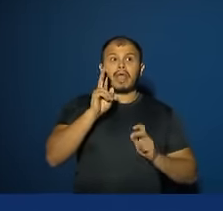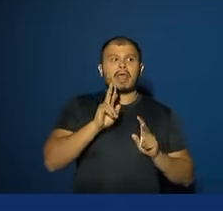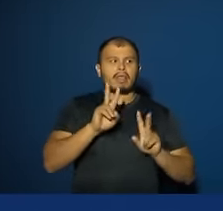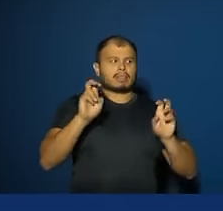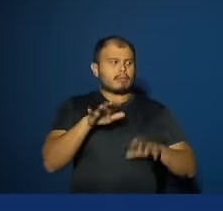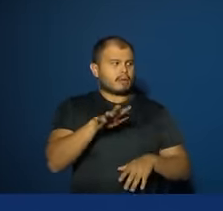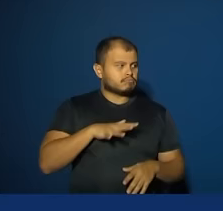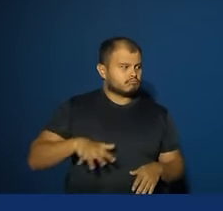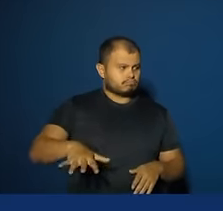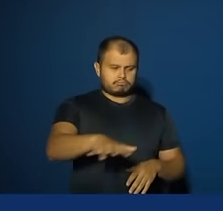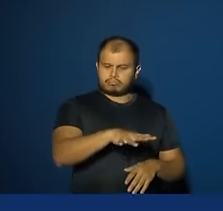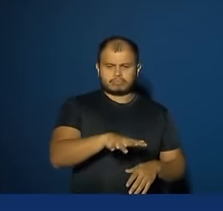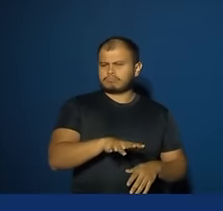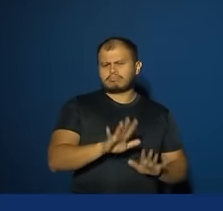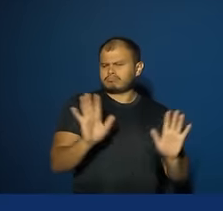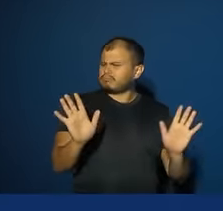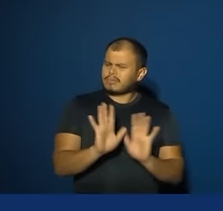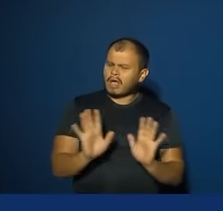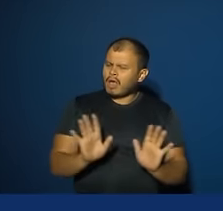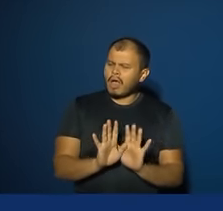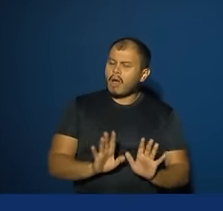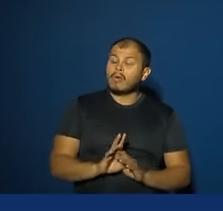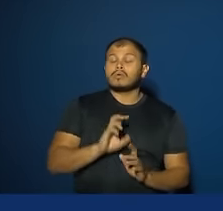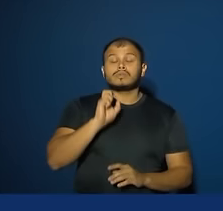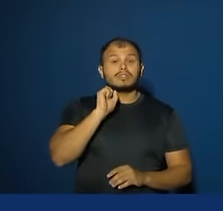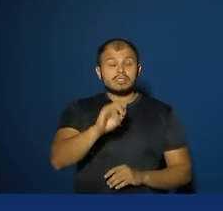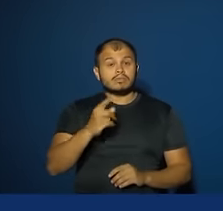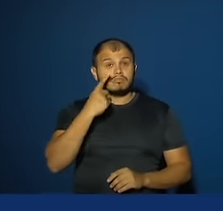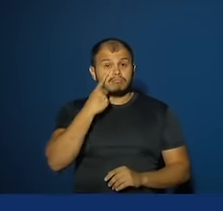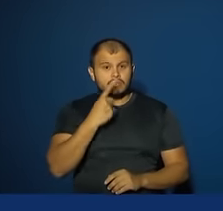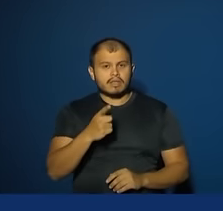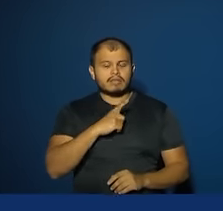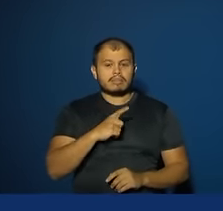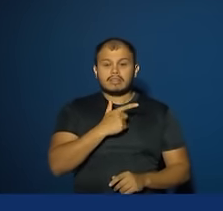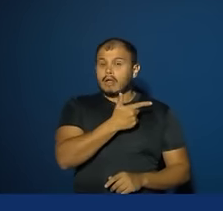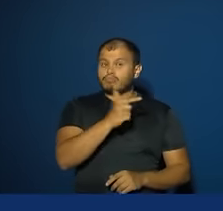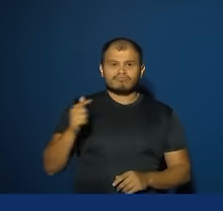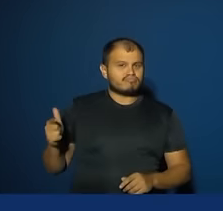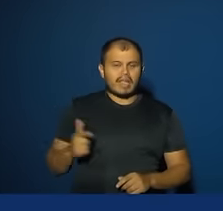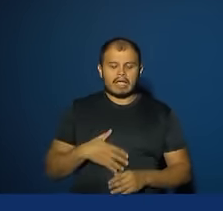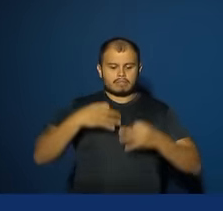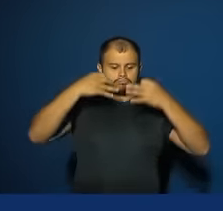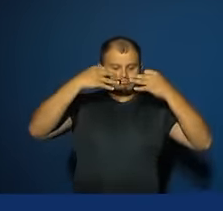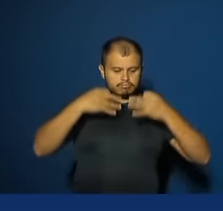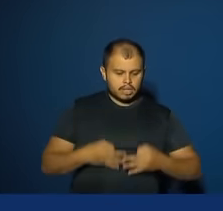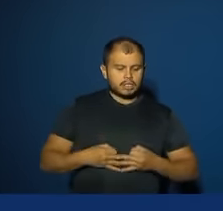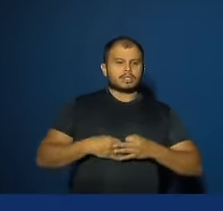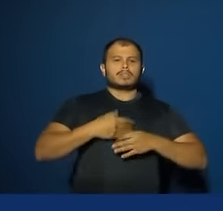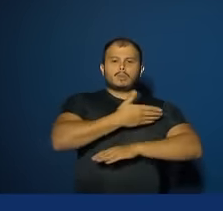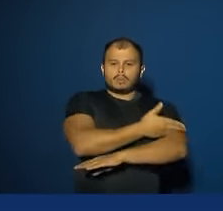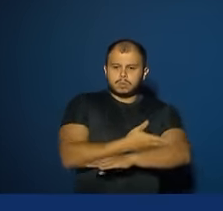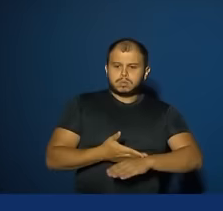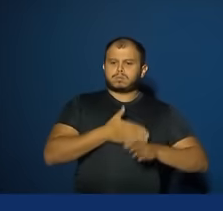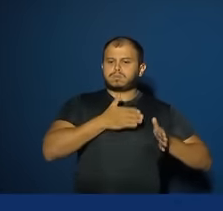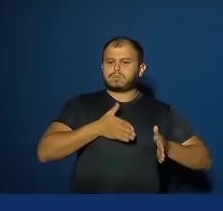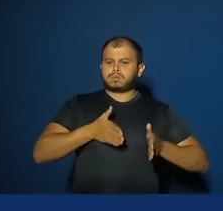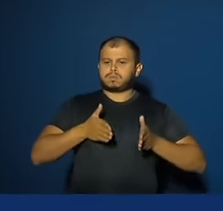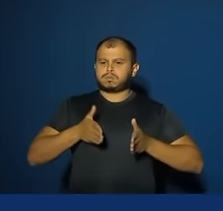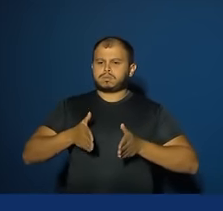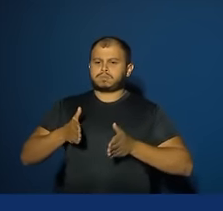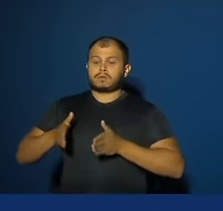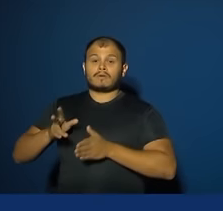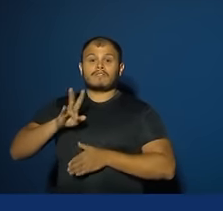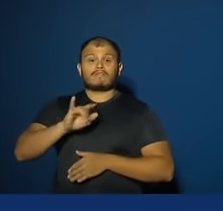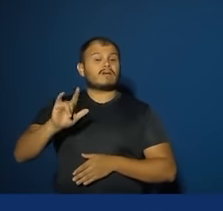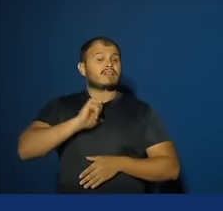mas porque coisa do mercado né se você for um indisciplinado crônico você vai causar uma coisa muito